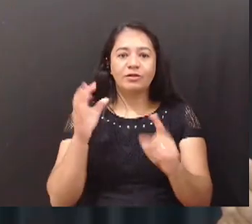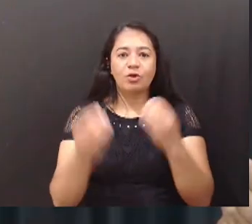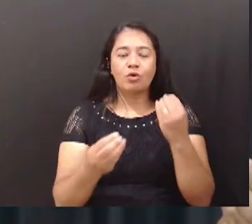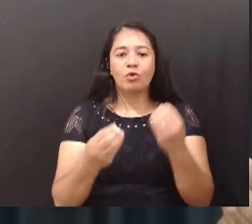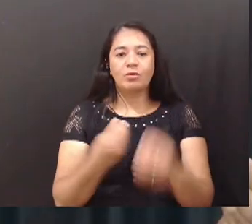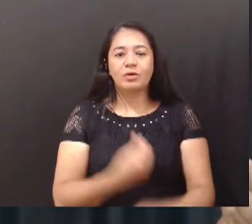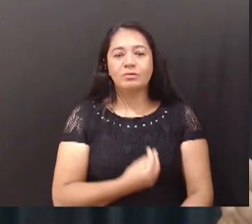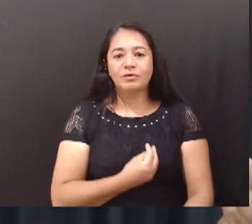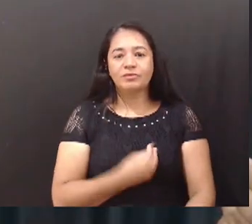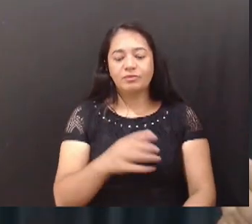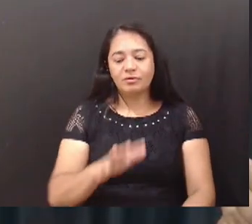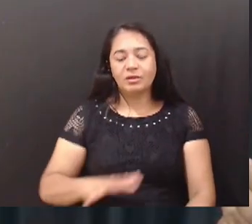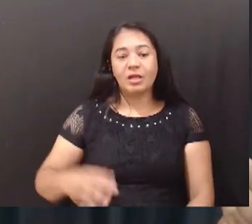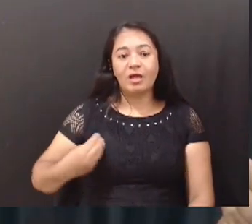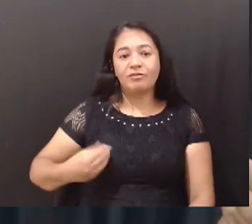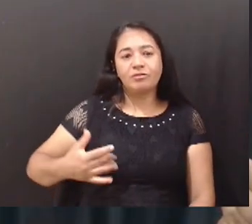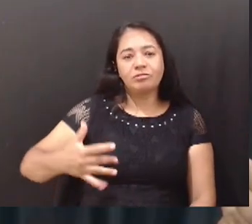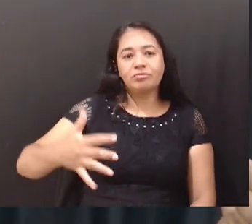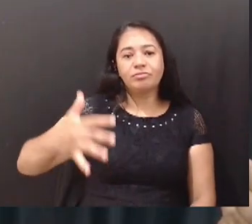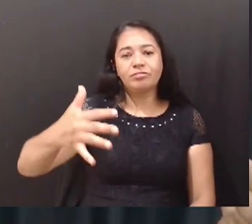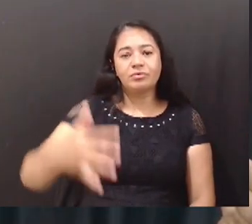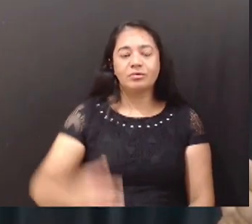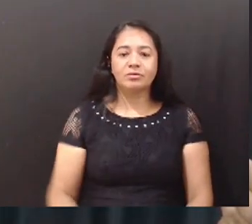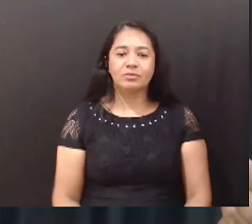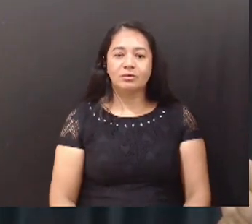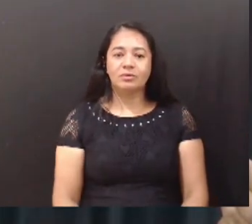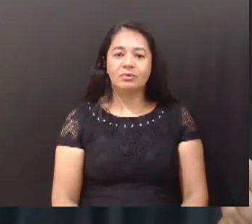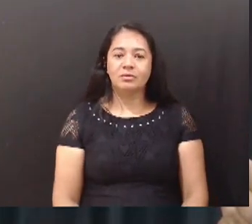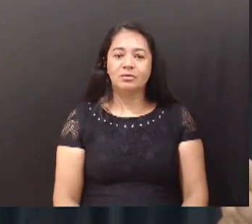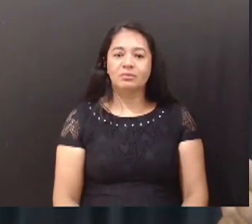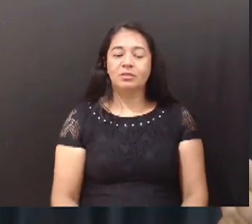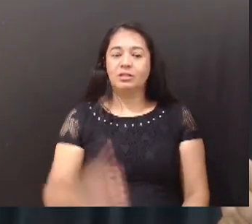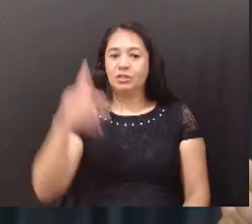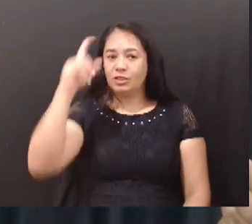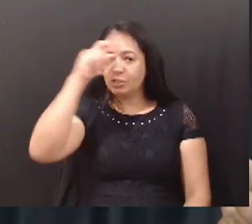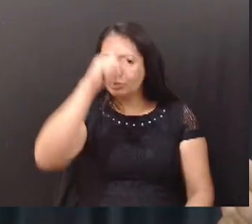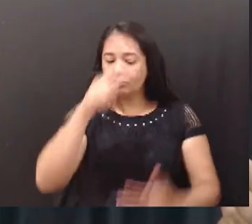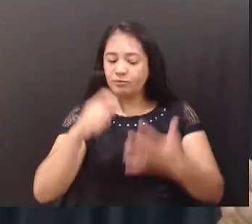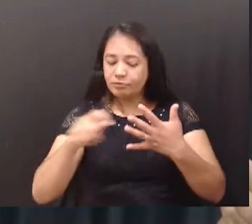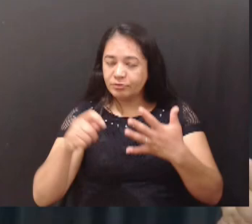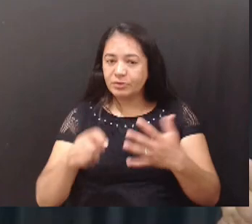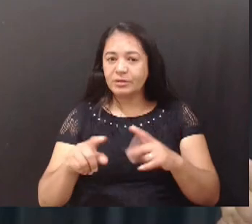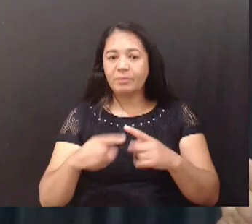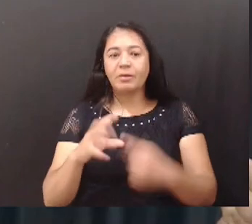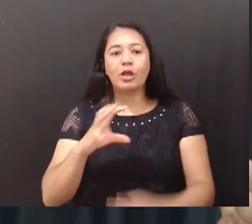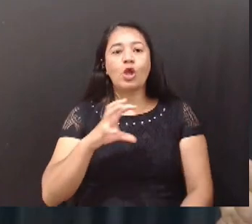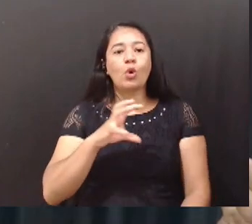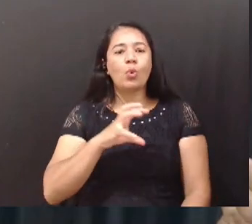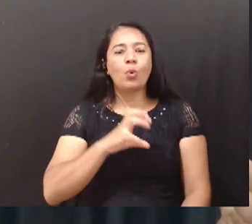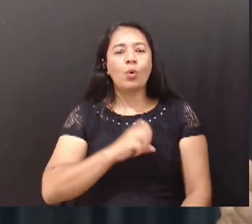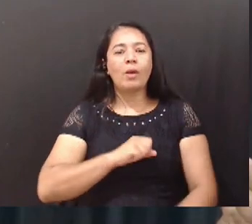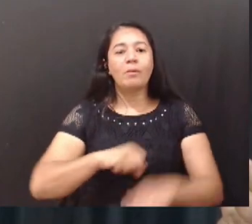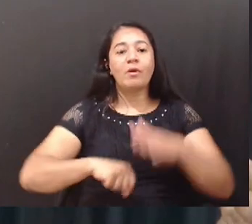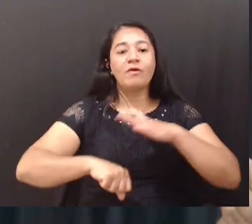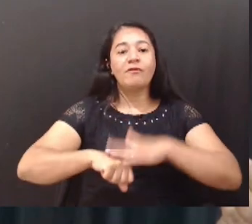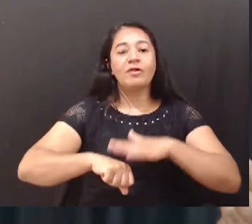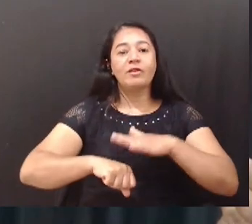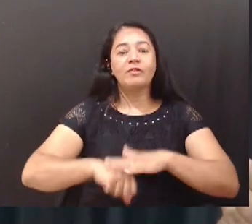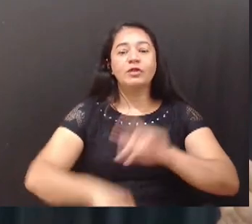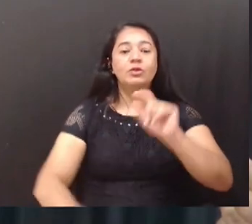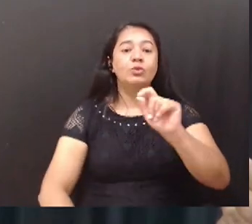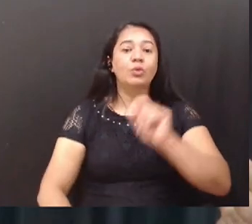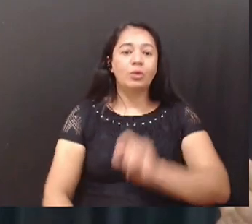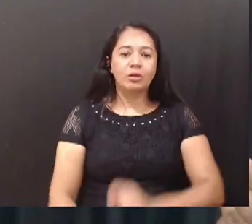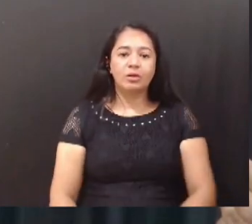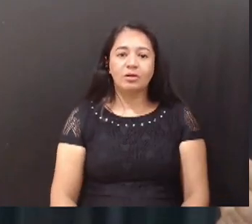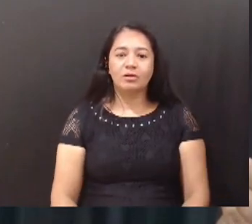vida inteira. Para reparar isso é muito trabalhoso. E o amor é feito do quê? O amor Essa da tela